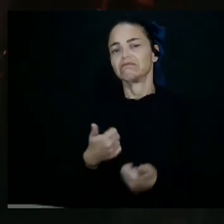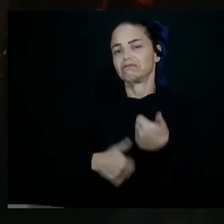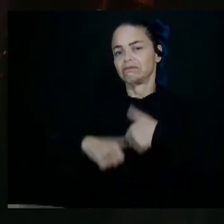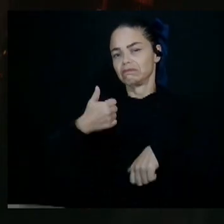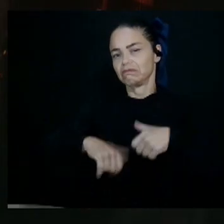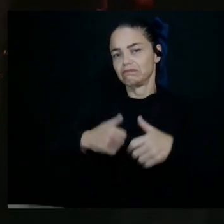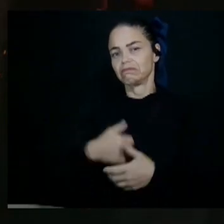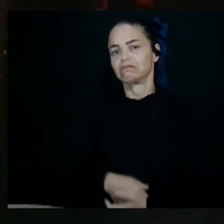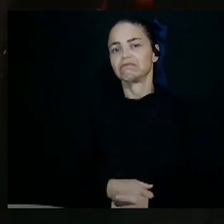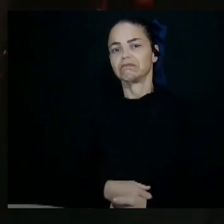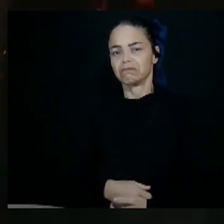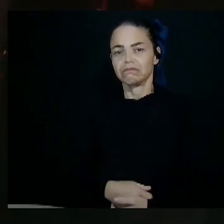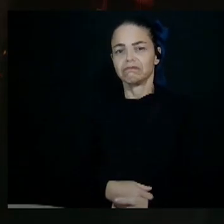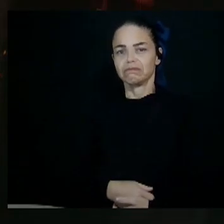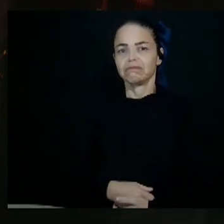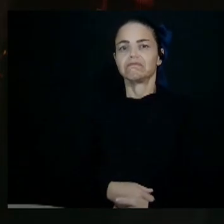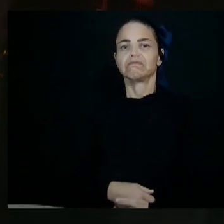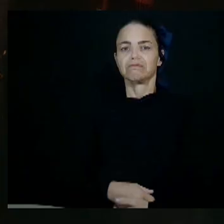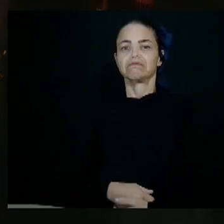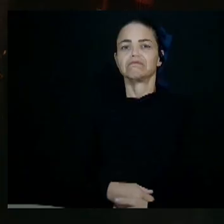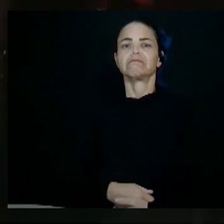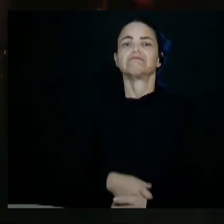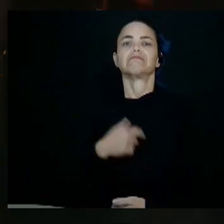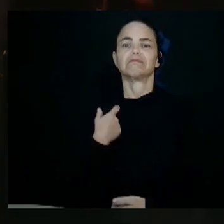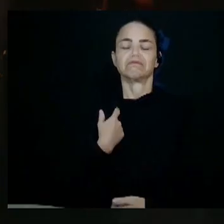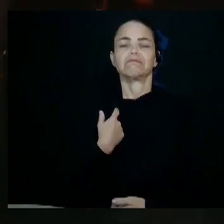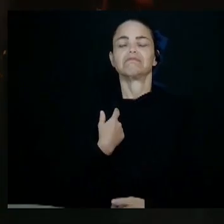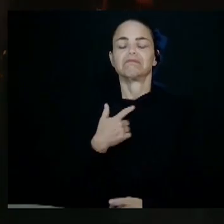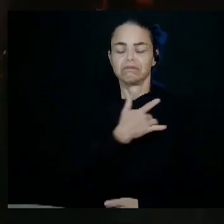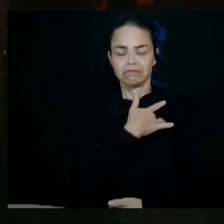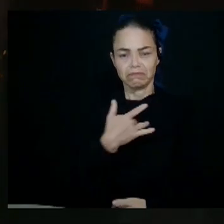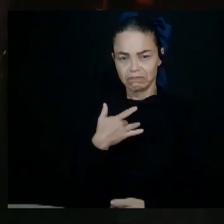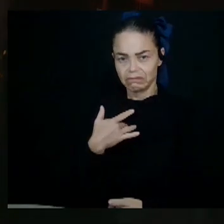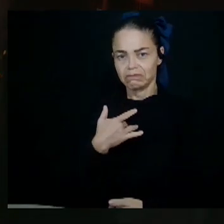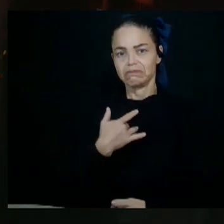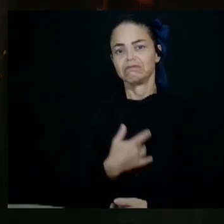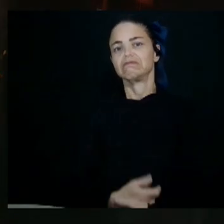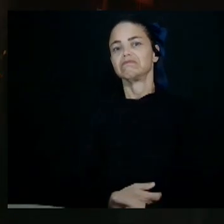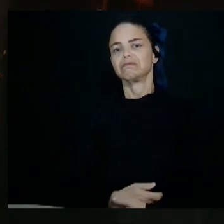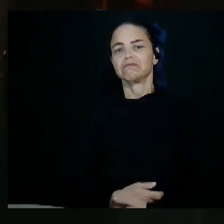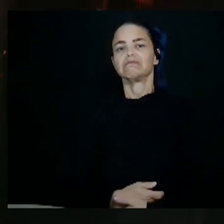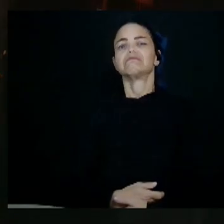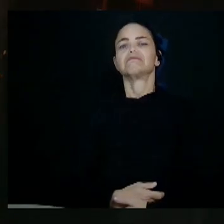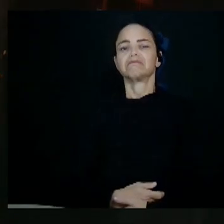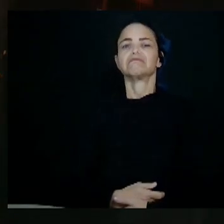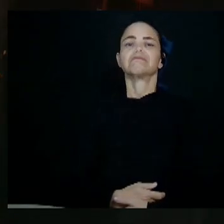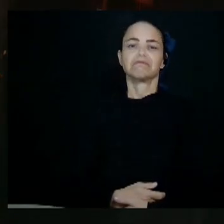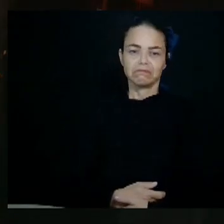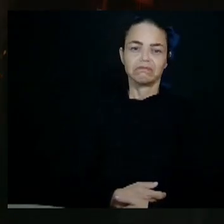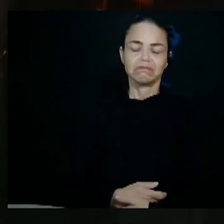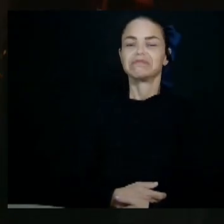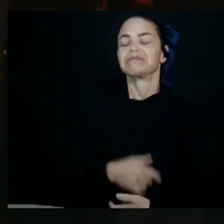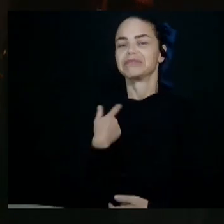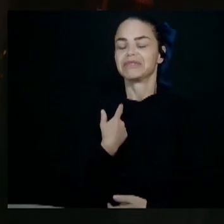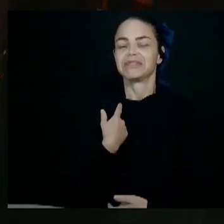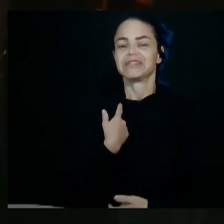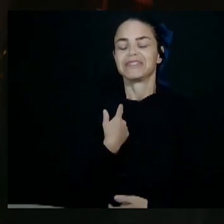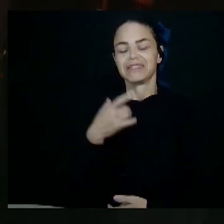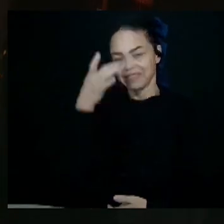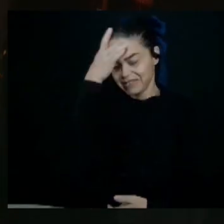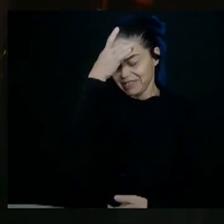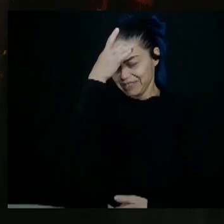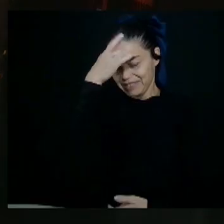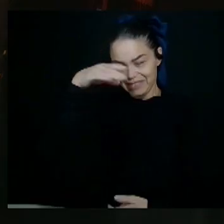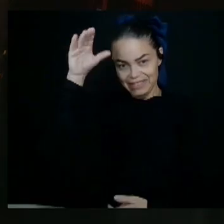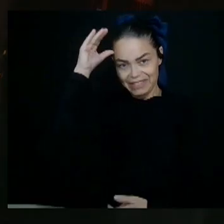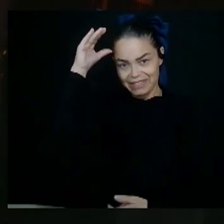algo que é relacionado aí à saúde, né? E, de repente, há uma conscientização.